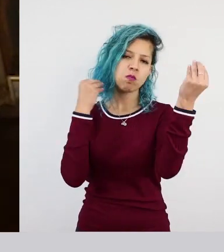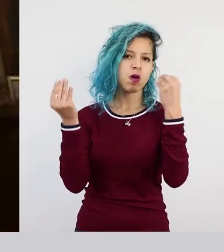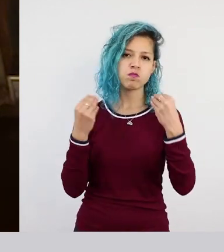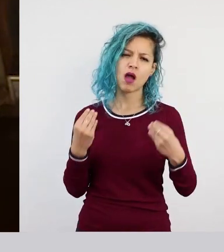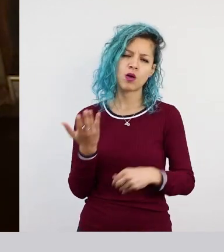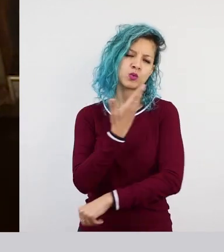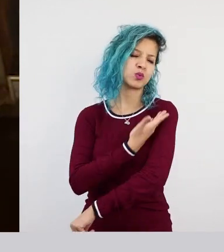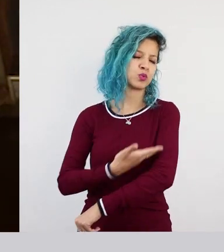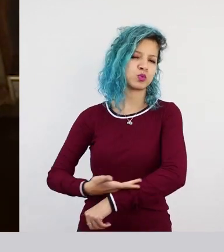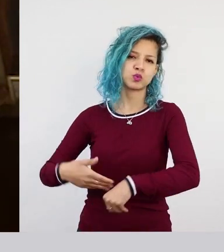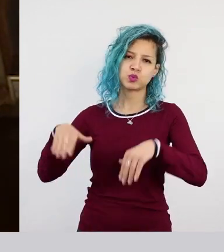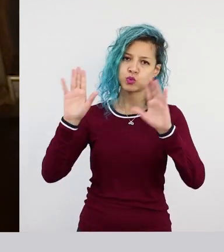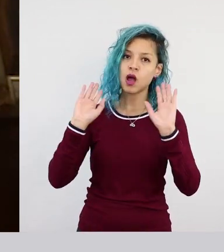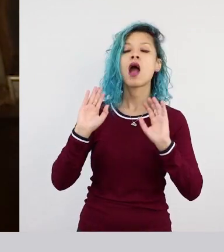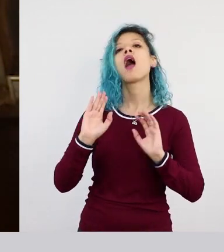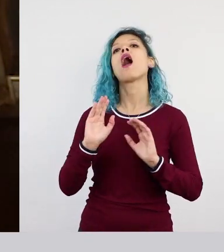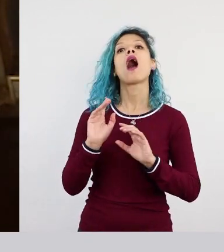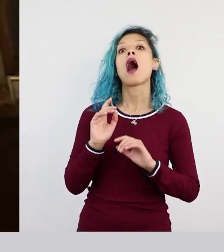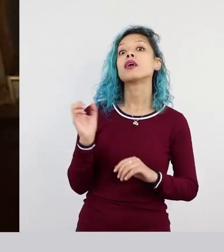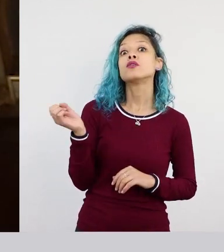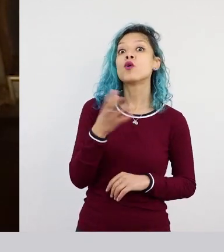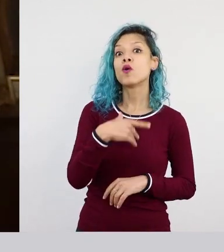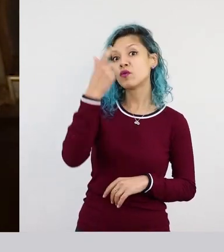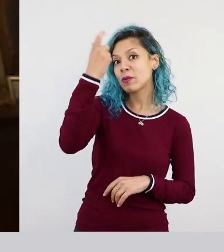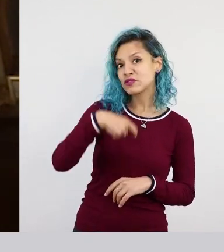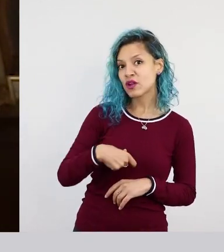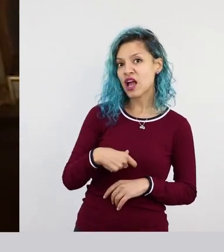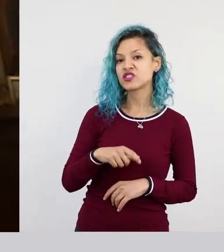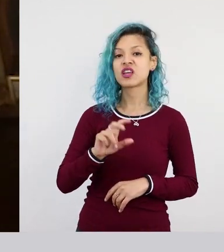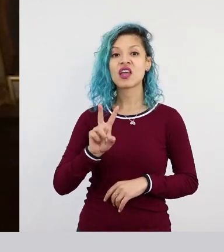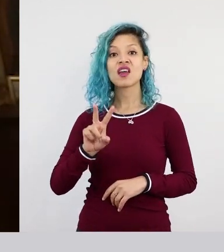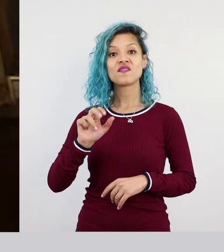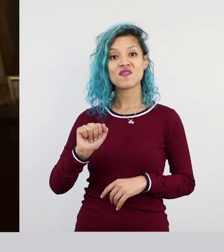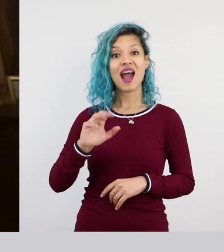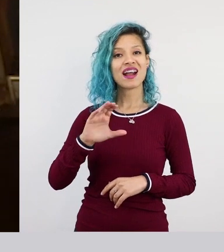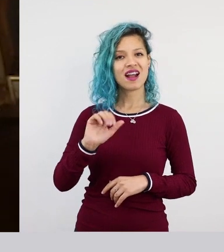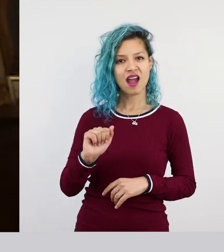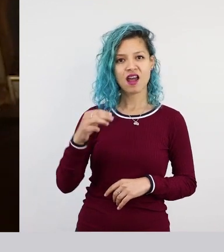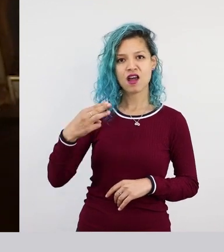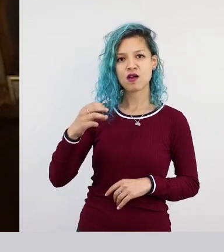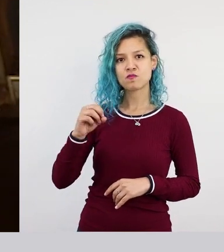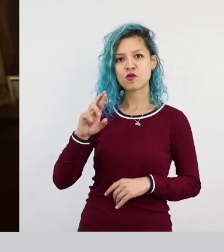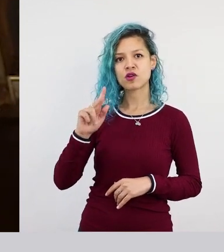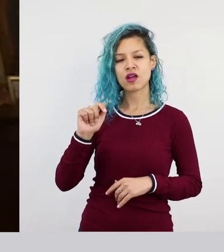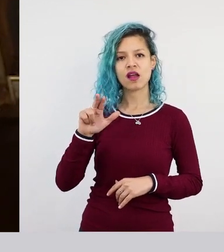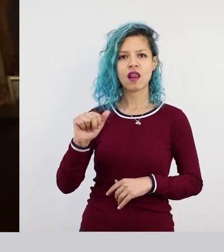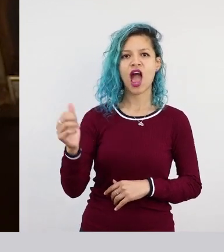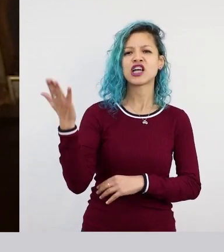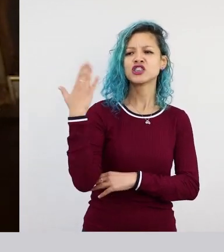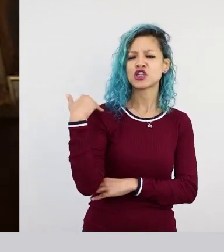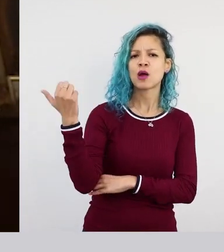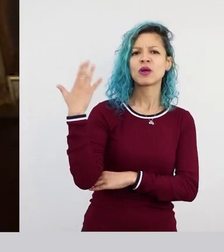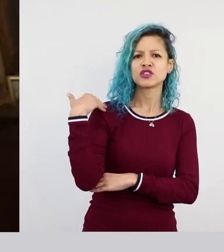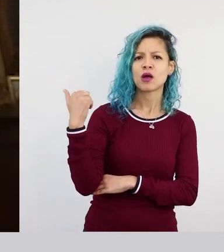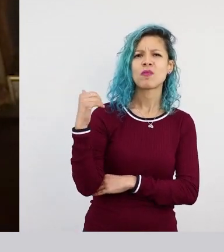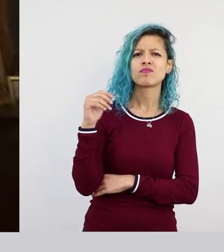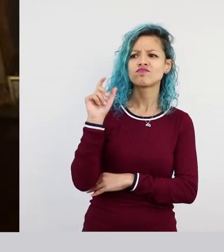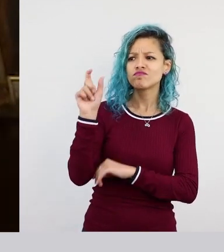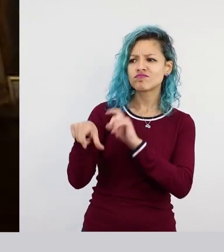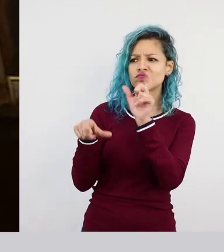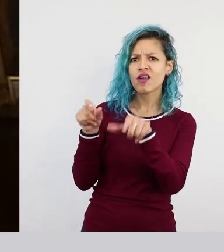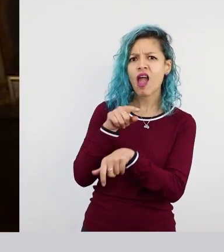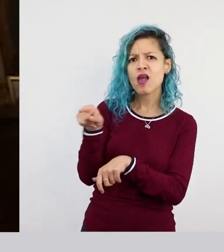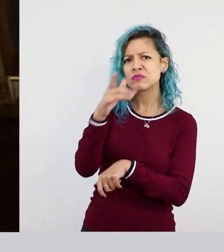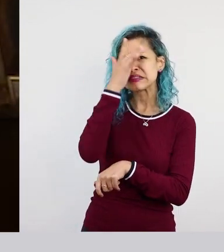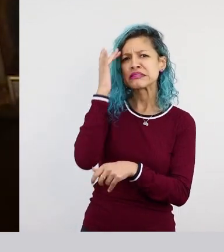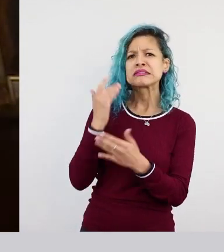montar sempre. E aí logo apareceu o personagem Vaca Morgana. Vaca Morgana, Vaca Morgana. E